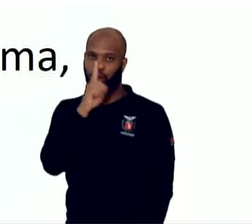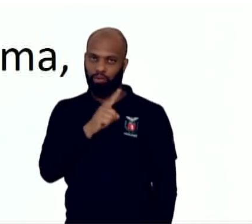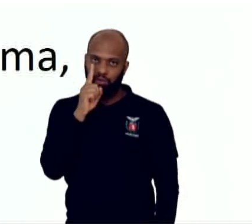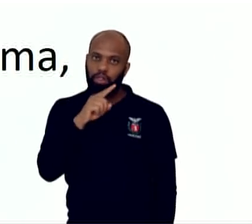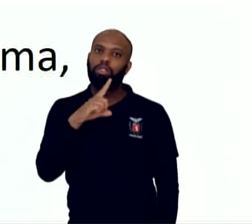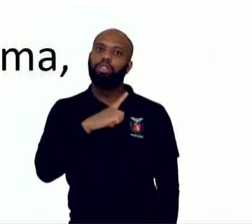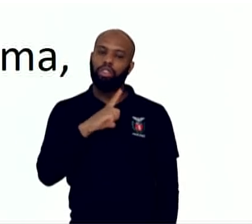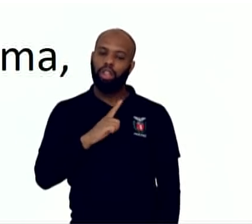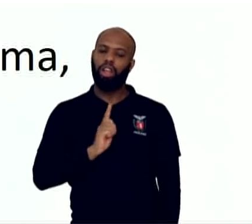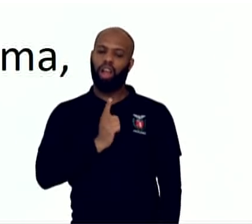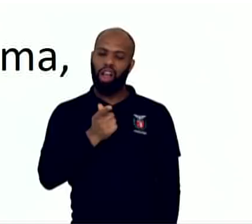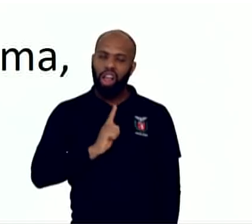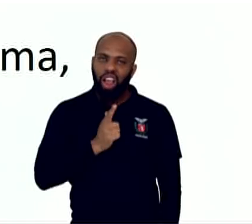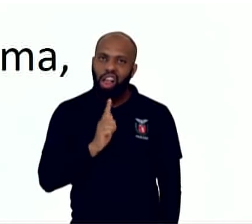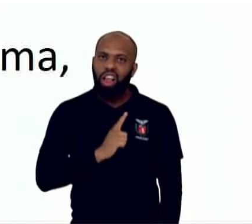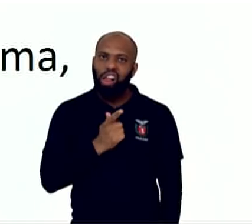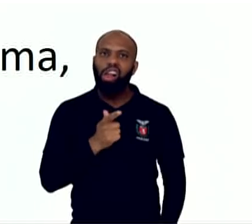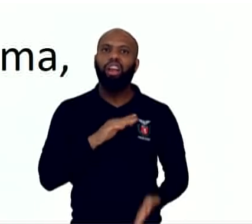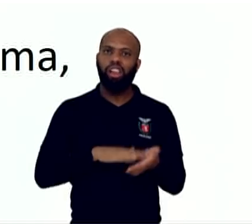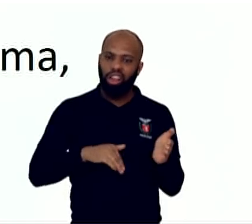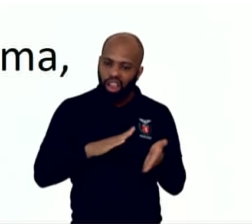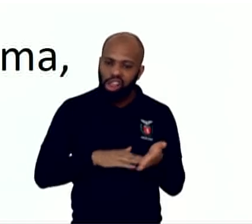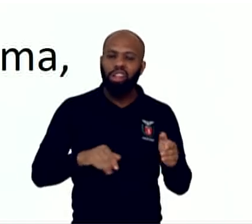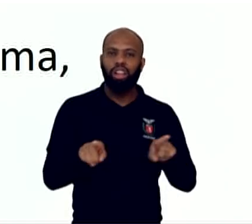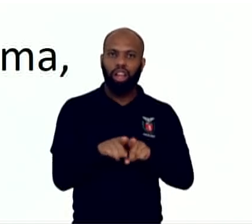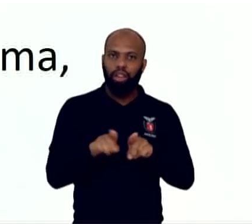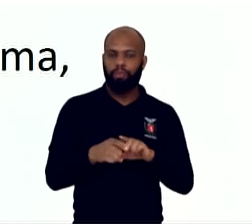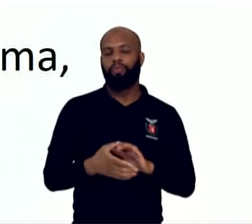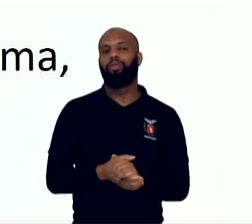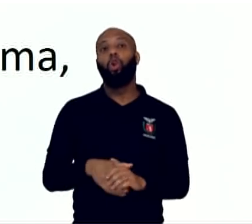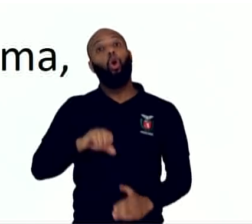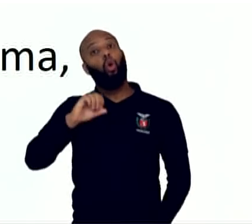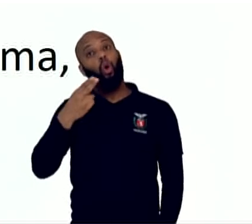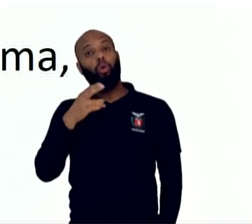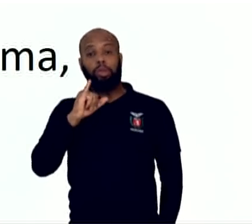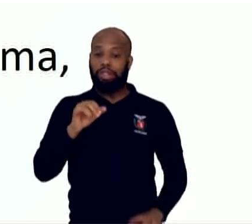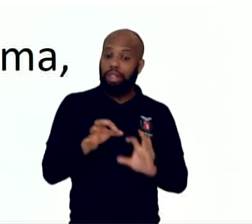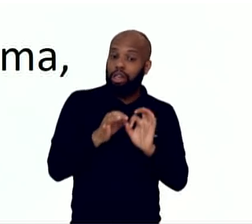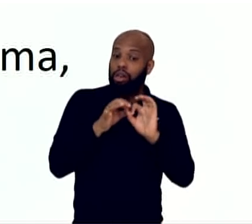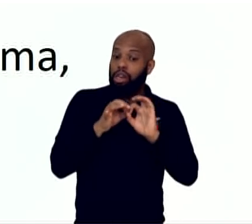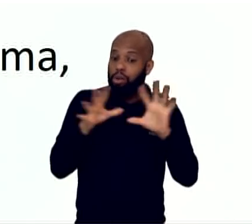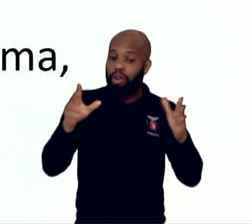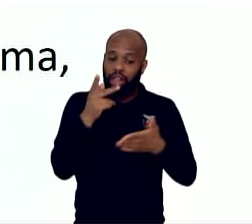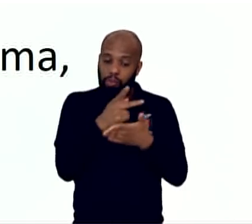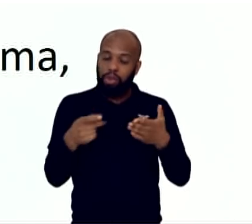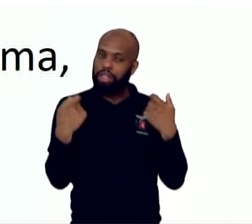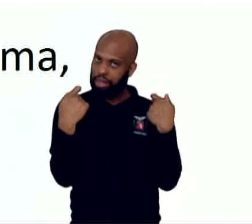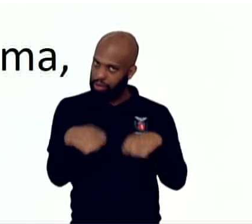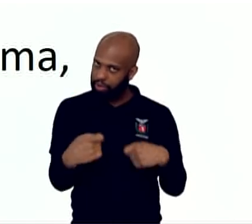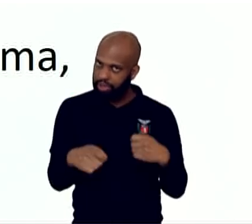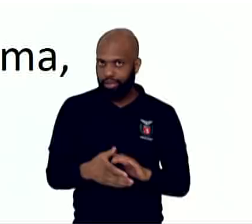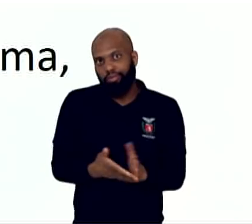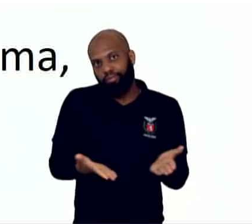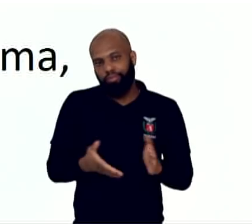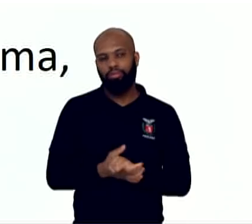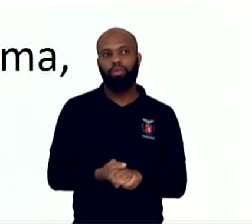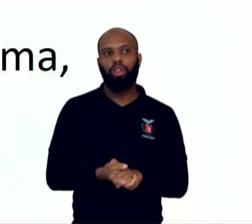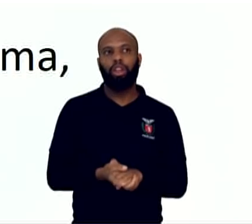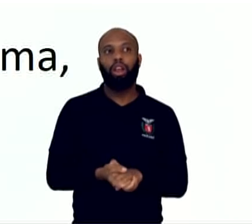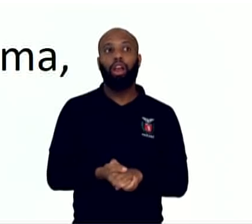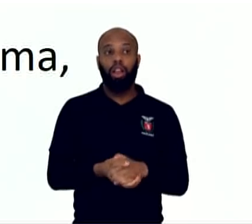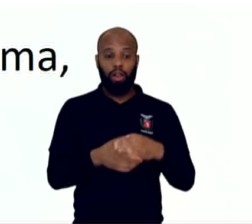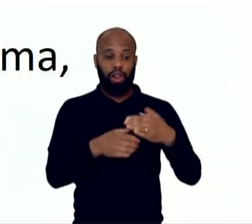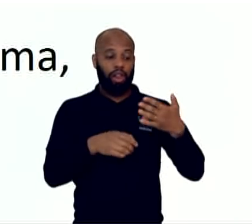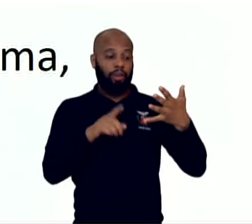gramaticais. A não ser que a falha seja, então, uma licença poética muito necessária. E por último, se